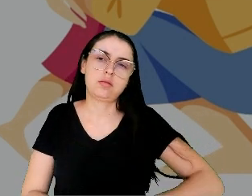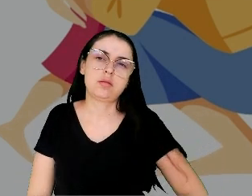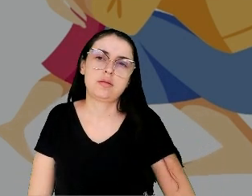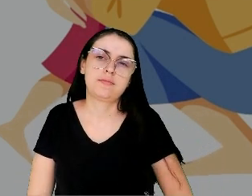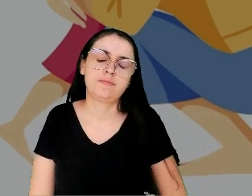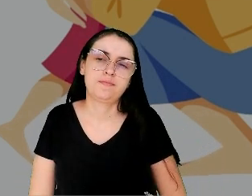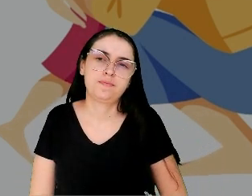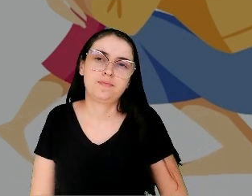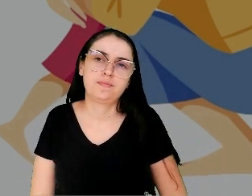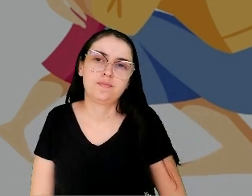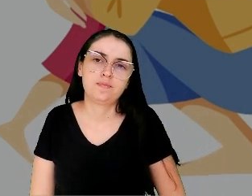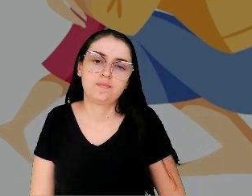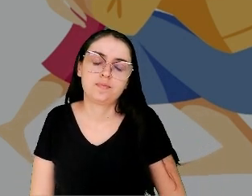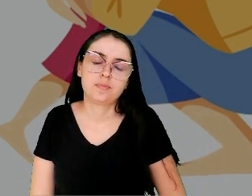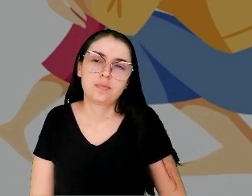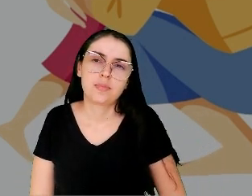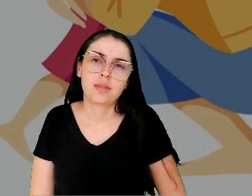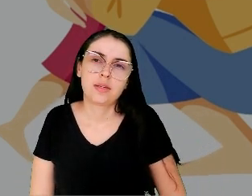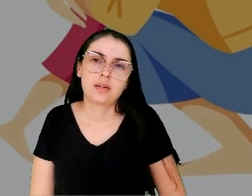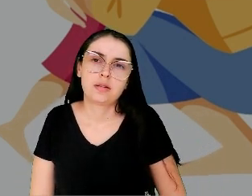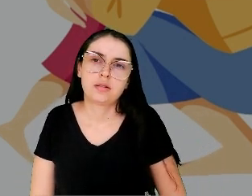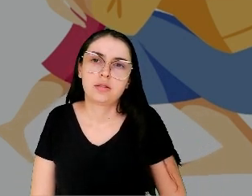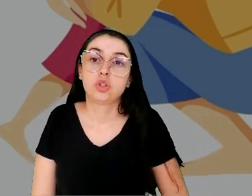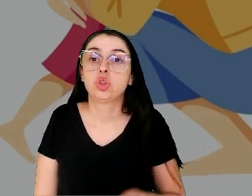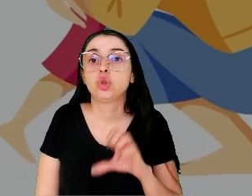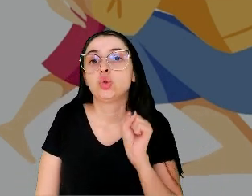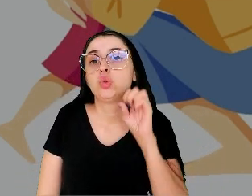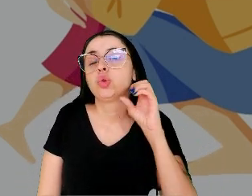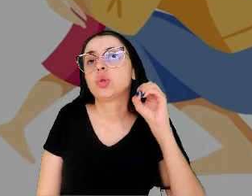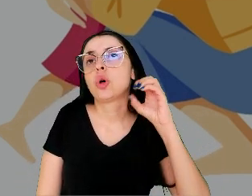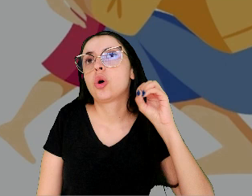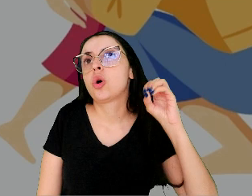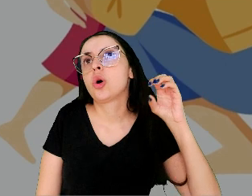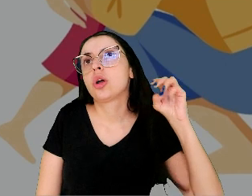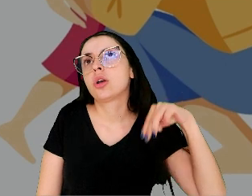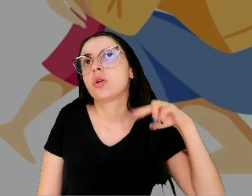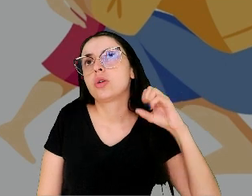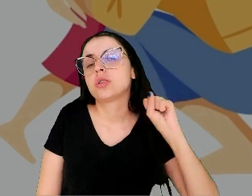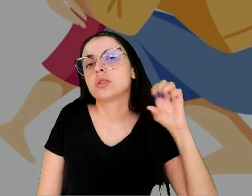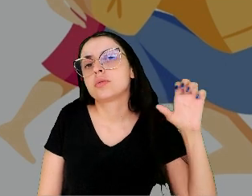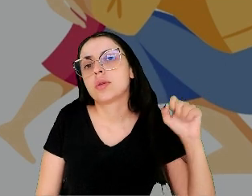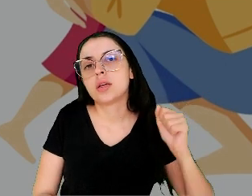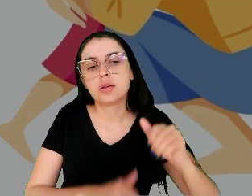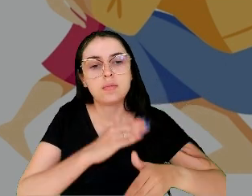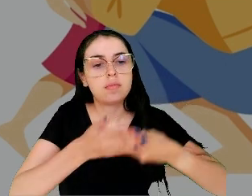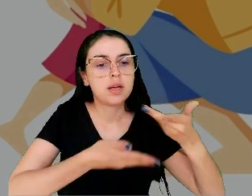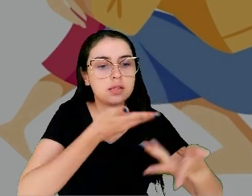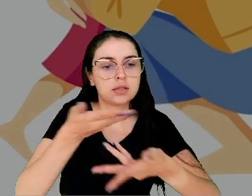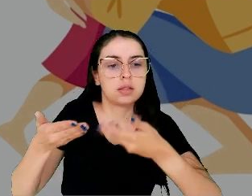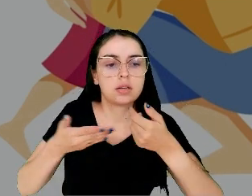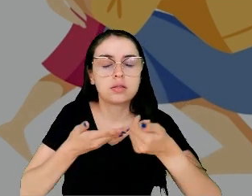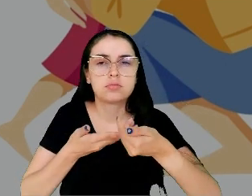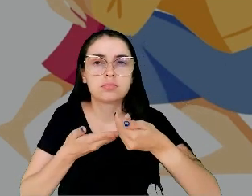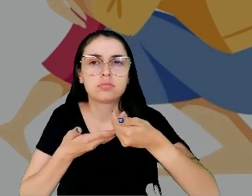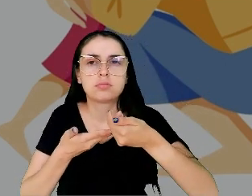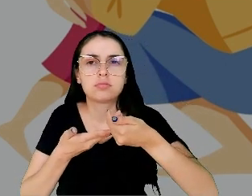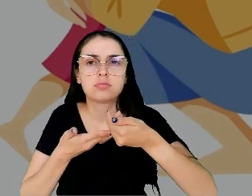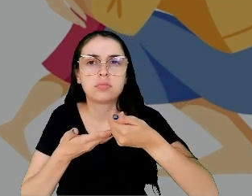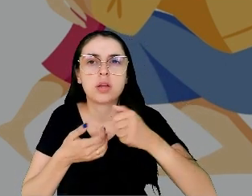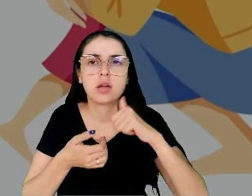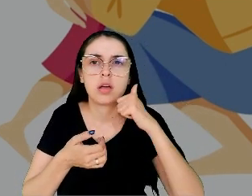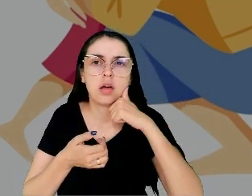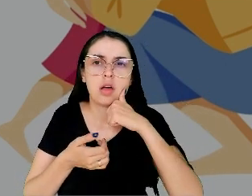desses vírus e bactérias, causando zoonoses e depois o transpasse para o